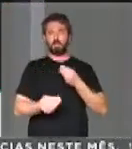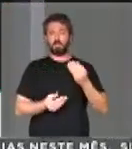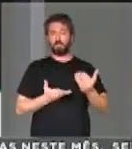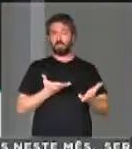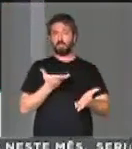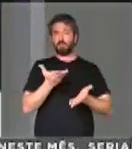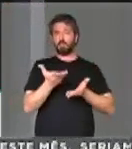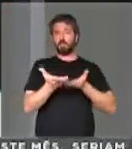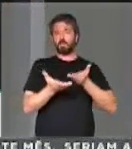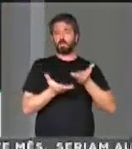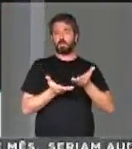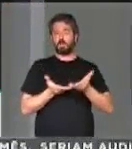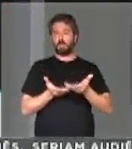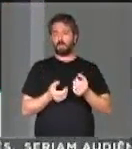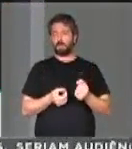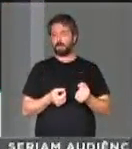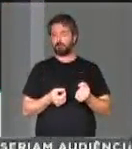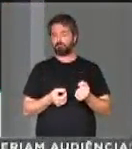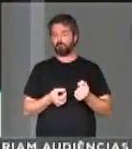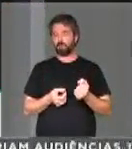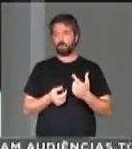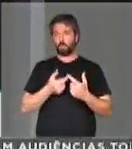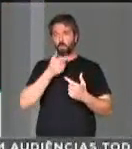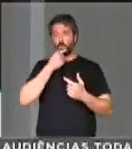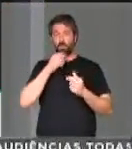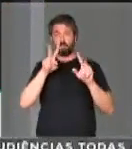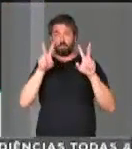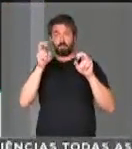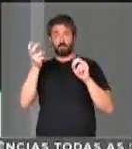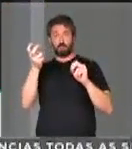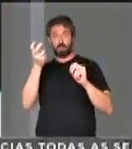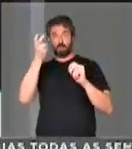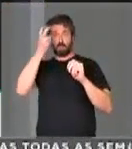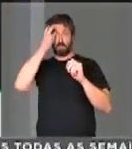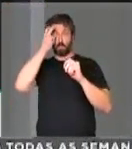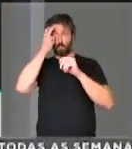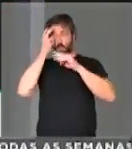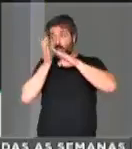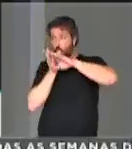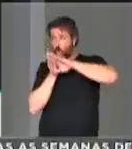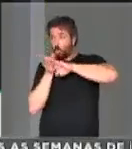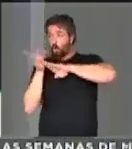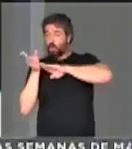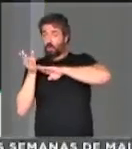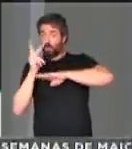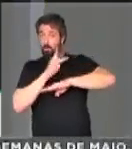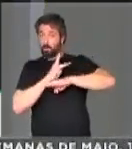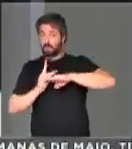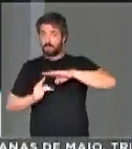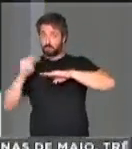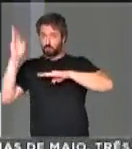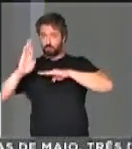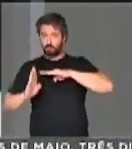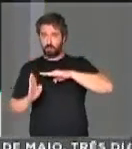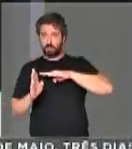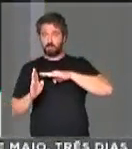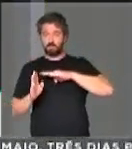tratamento que o intelectual que orienta o presidente da República vem